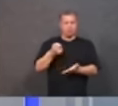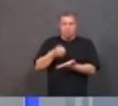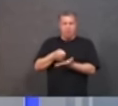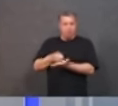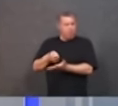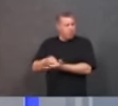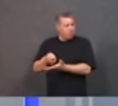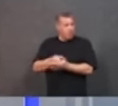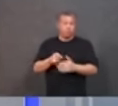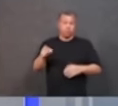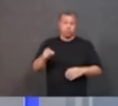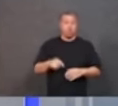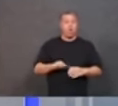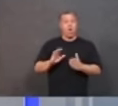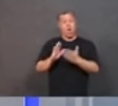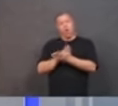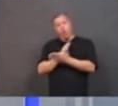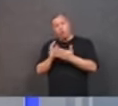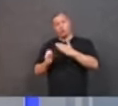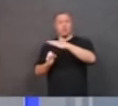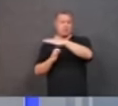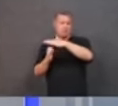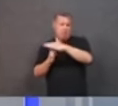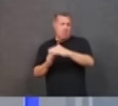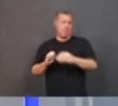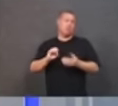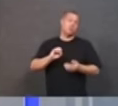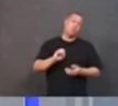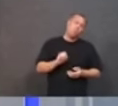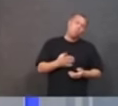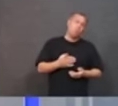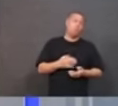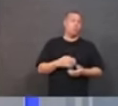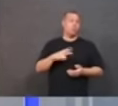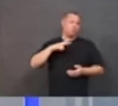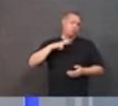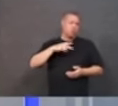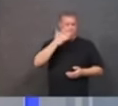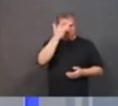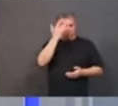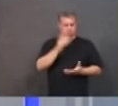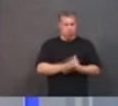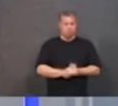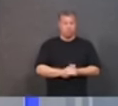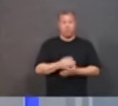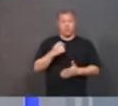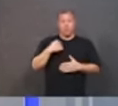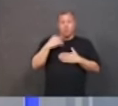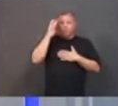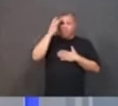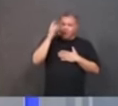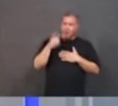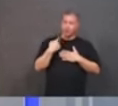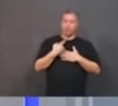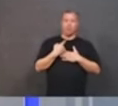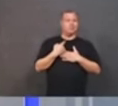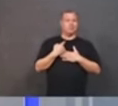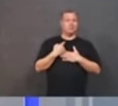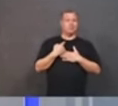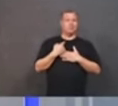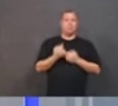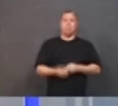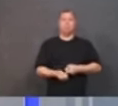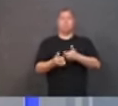pela iniciativa privada ou por pessoas em particular. Eu acredito que nós não devemos abrir mãos de ter